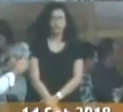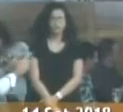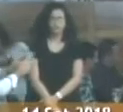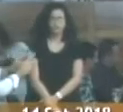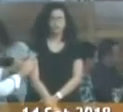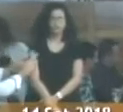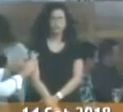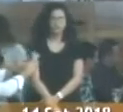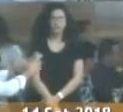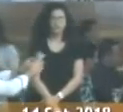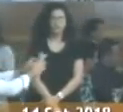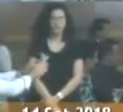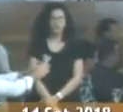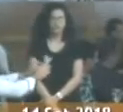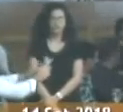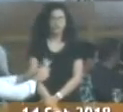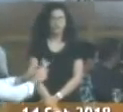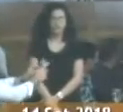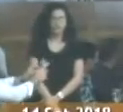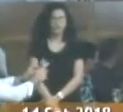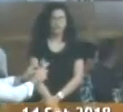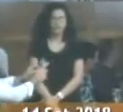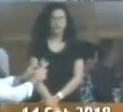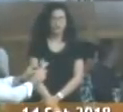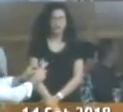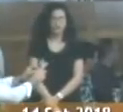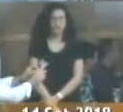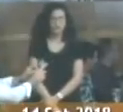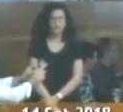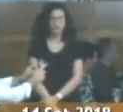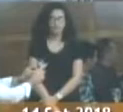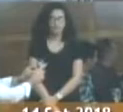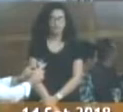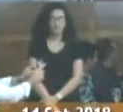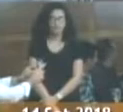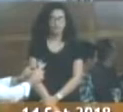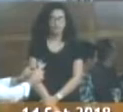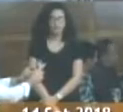sobre o IEDBIG. Tá? Bom,